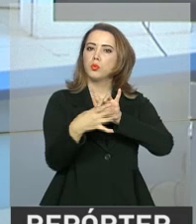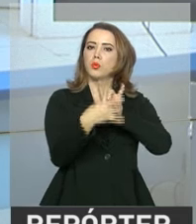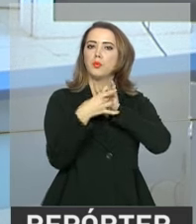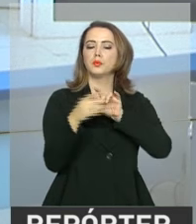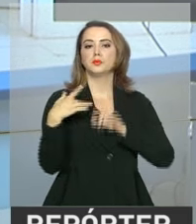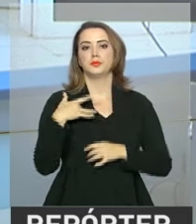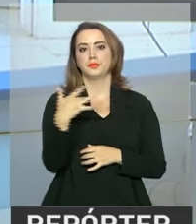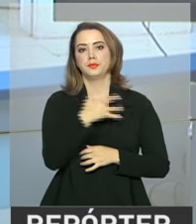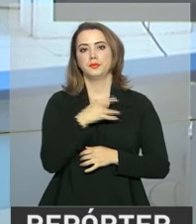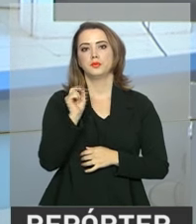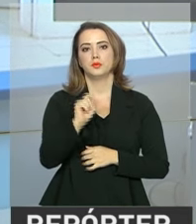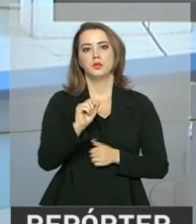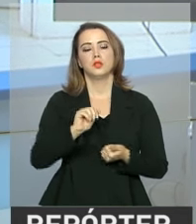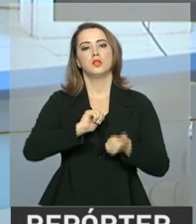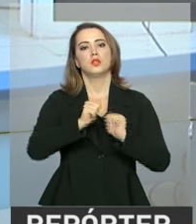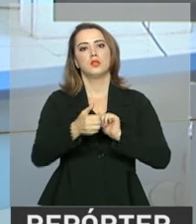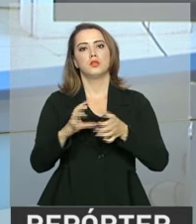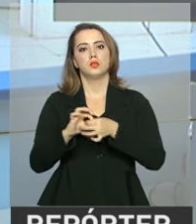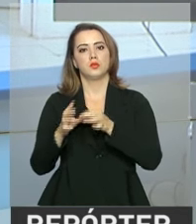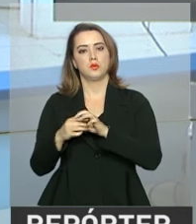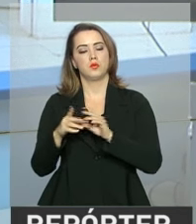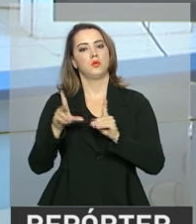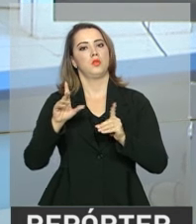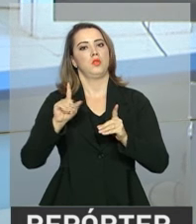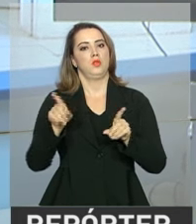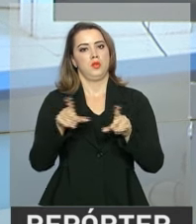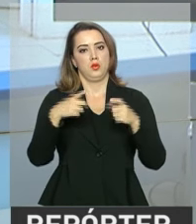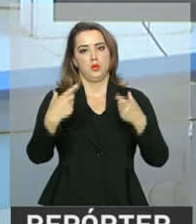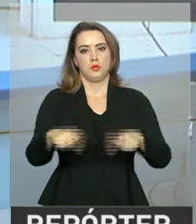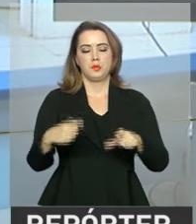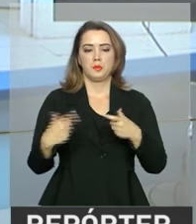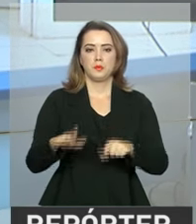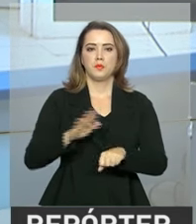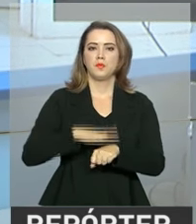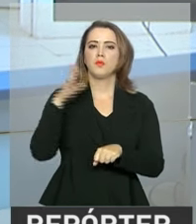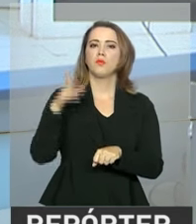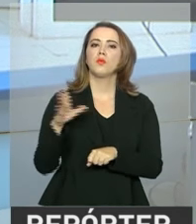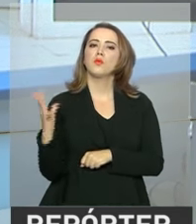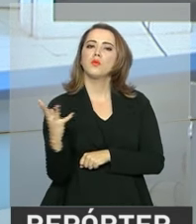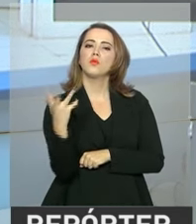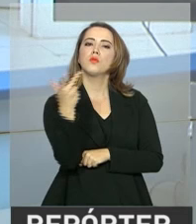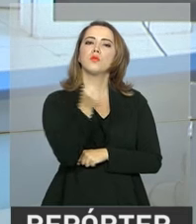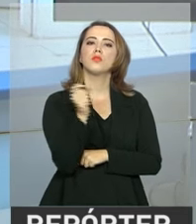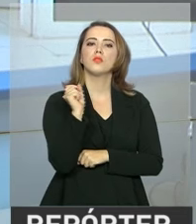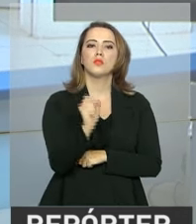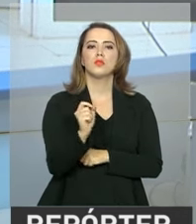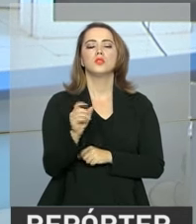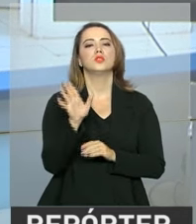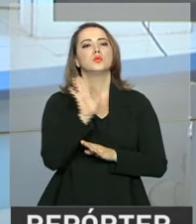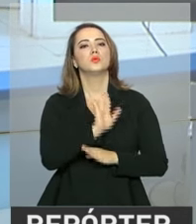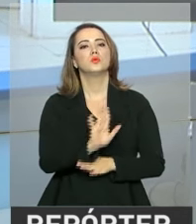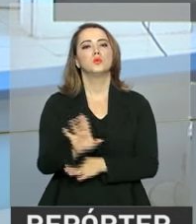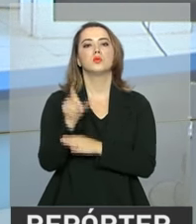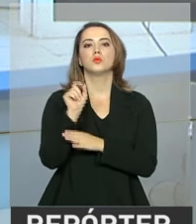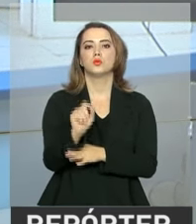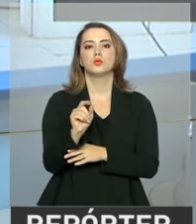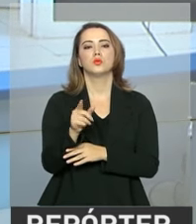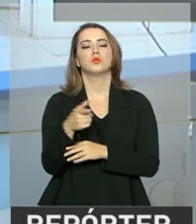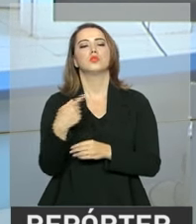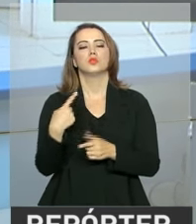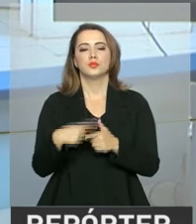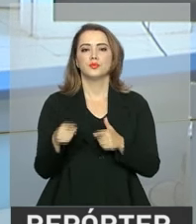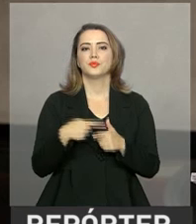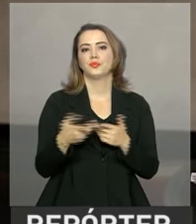da Saúde para os Jogos Olímpicos e Paralímpicos. O local deve tornar mais eficaz o atendimento de possíveis